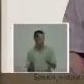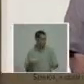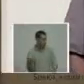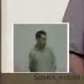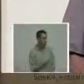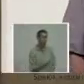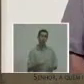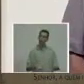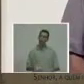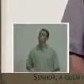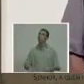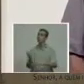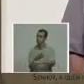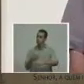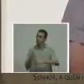a derrota?